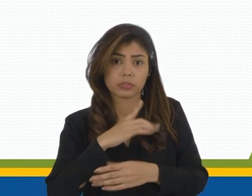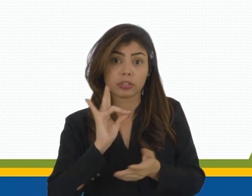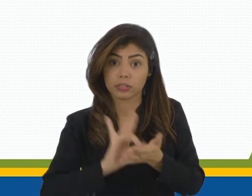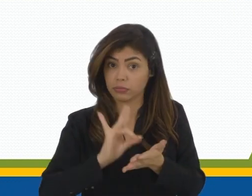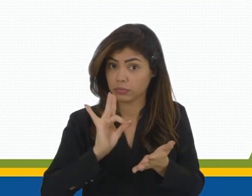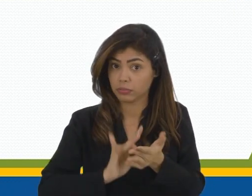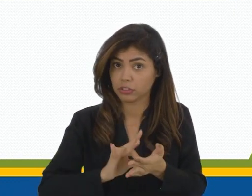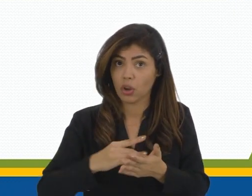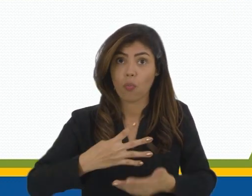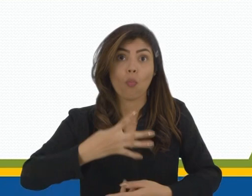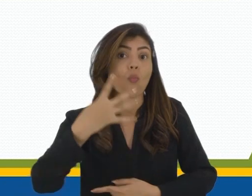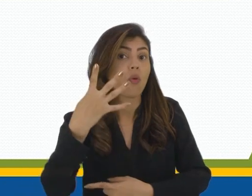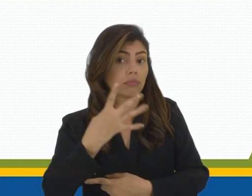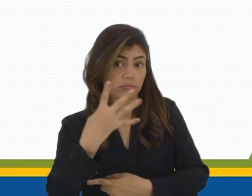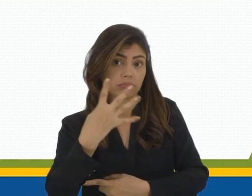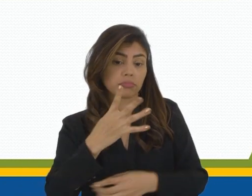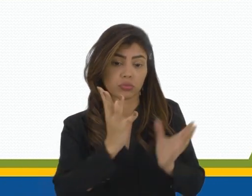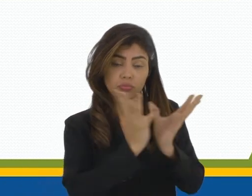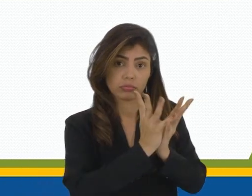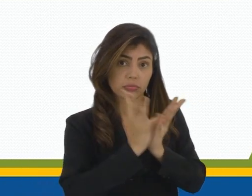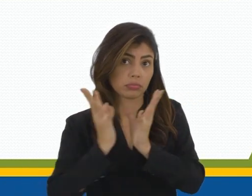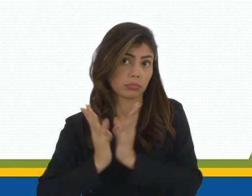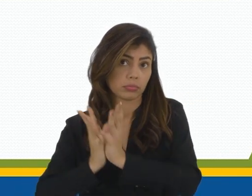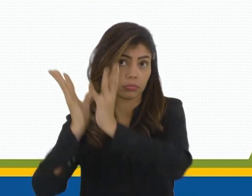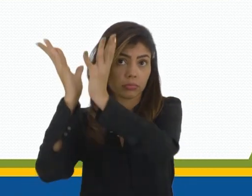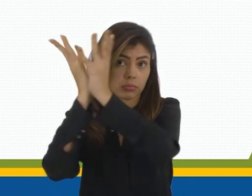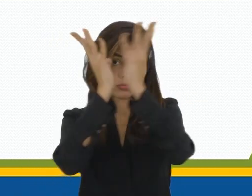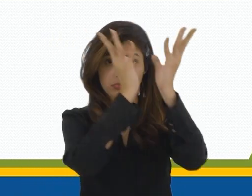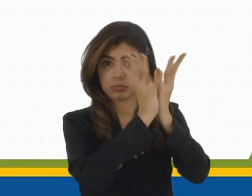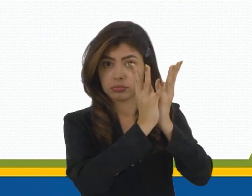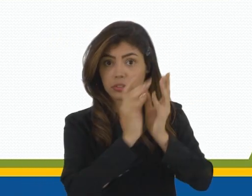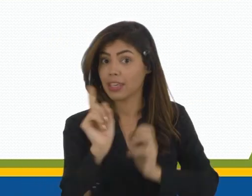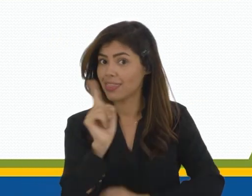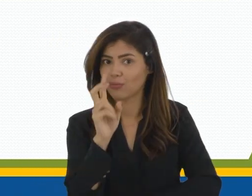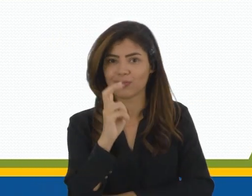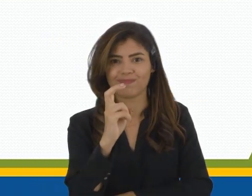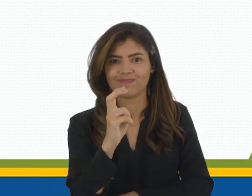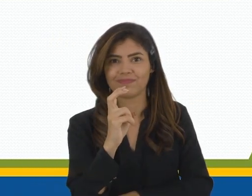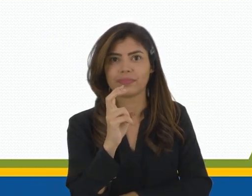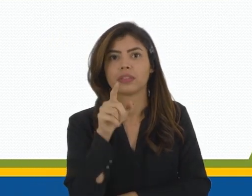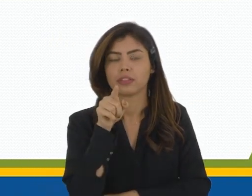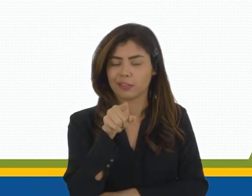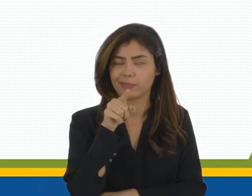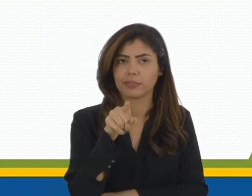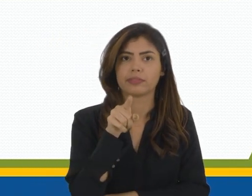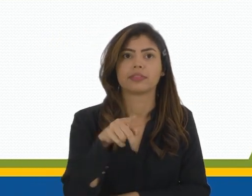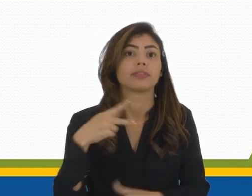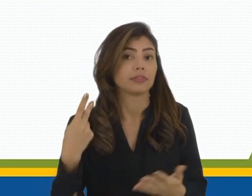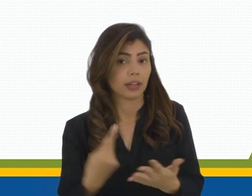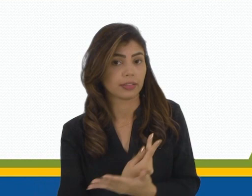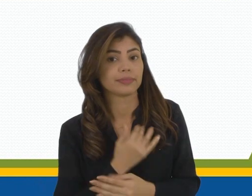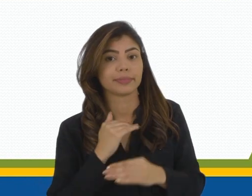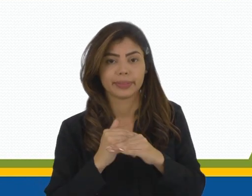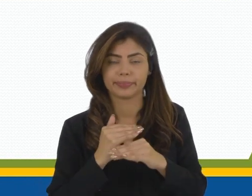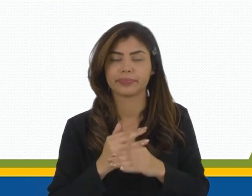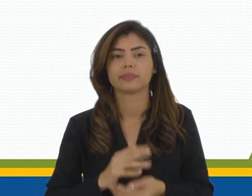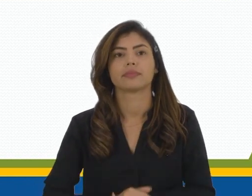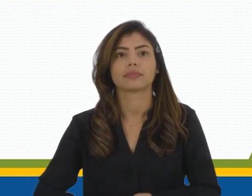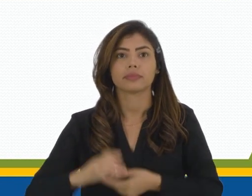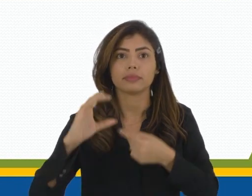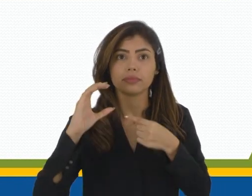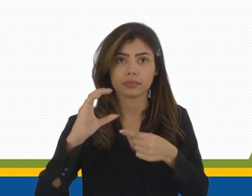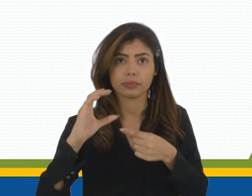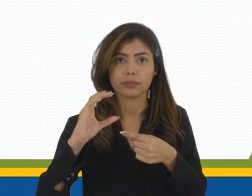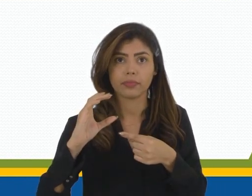verdade, 4 agrupamentos. Nós temos 4 moléculas e não 5. Então, essa alternativa está errada. Letra